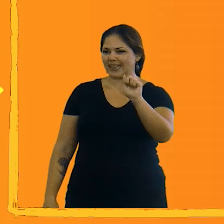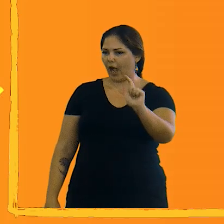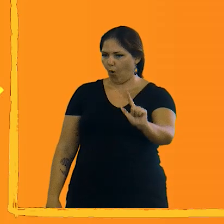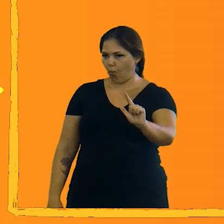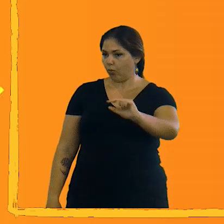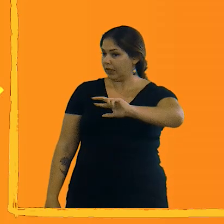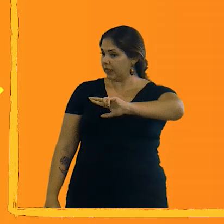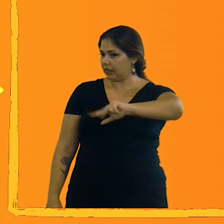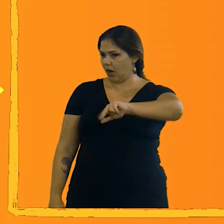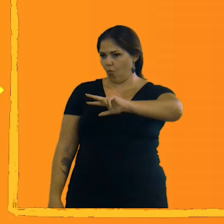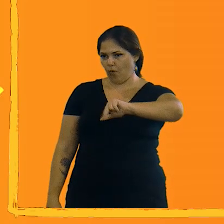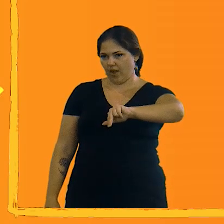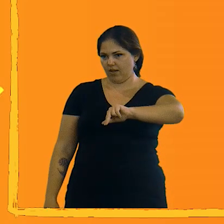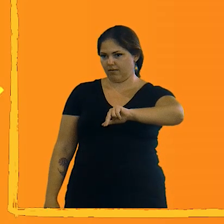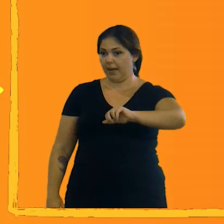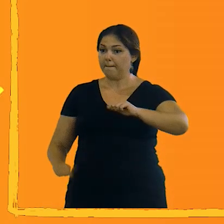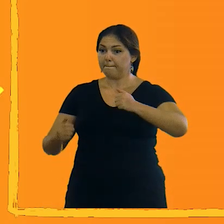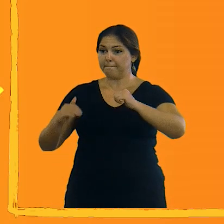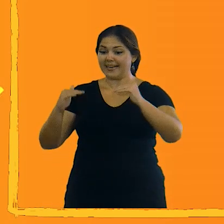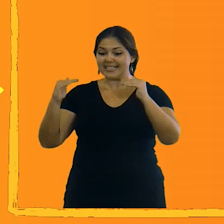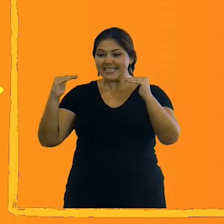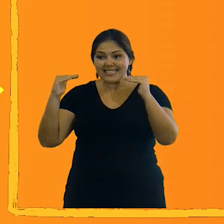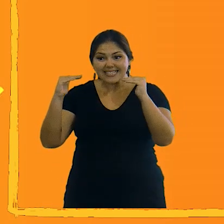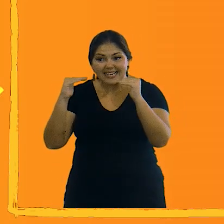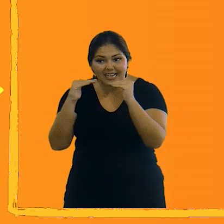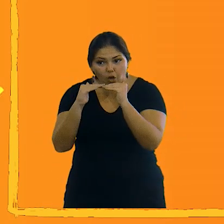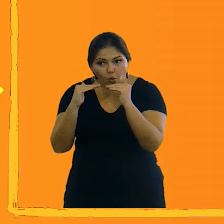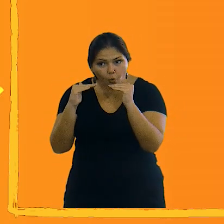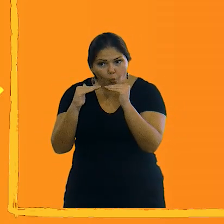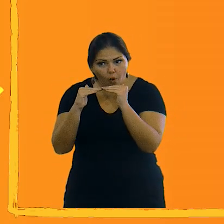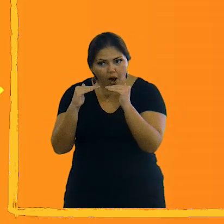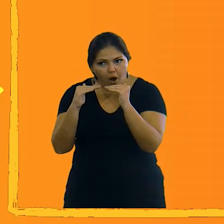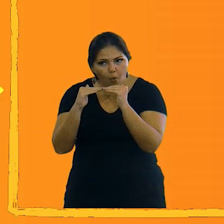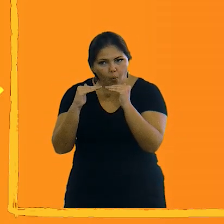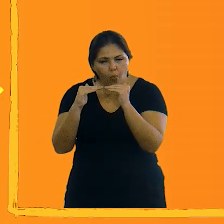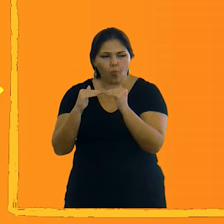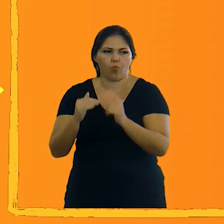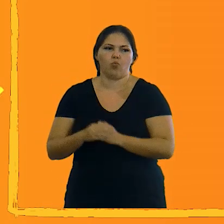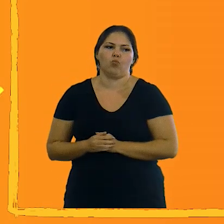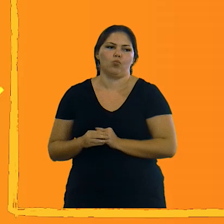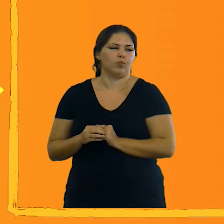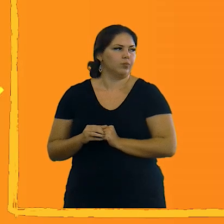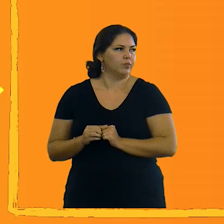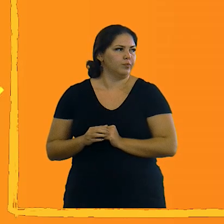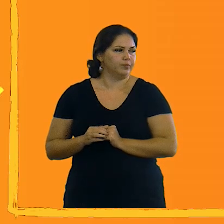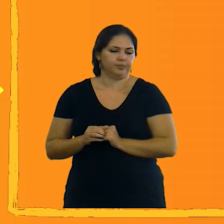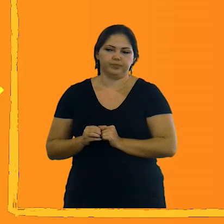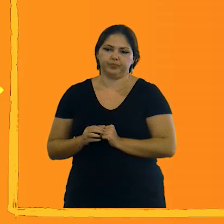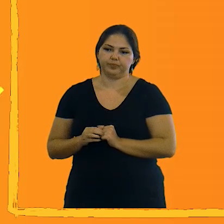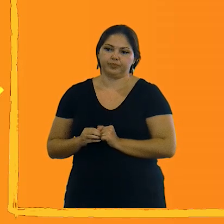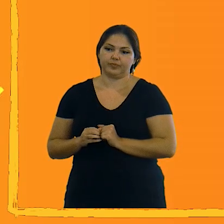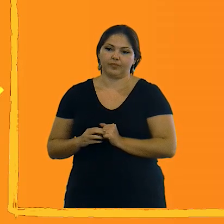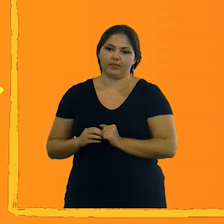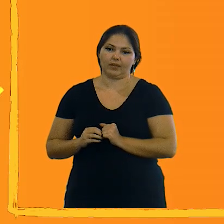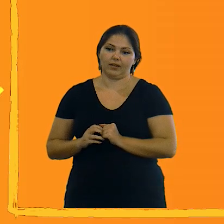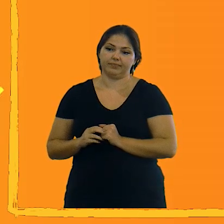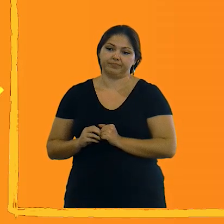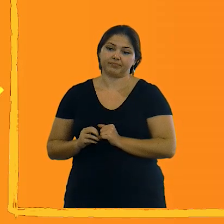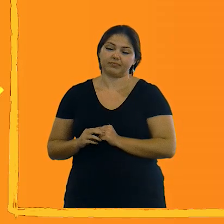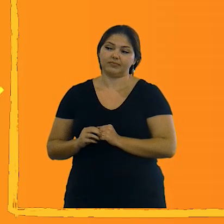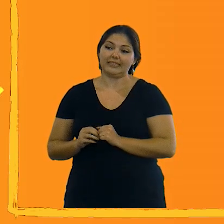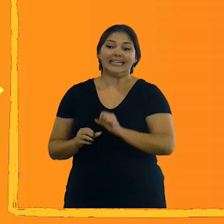uma aumenta a outra também aumenta na mesma proporção quando uma diminui a